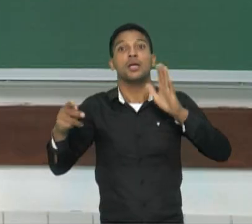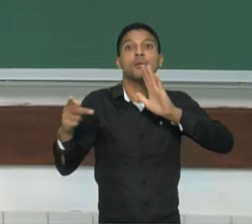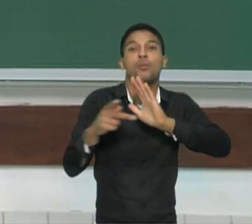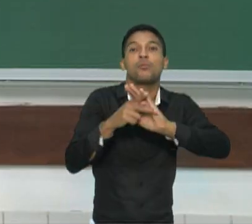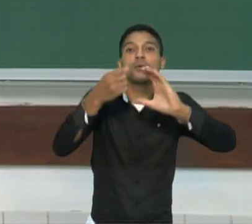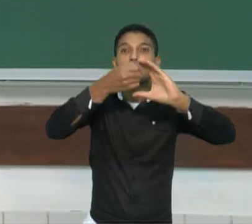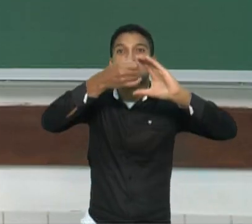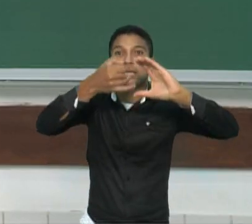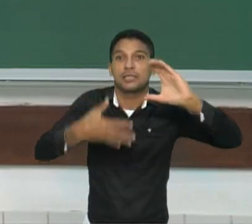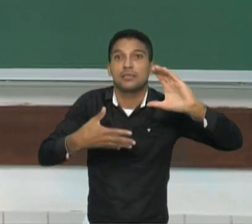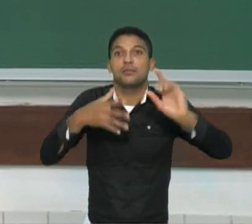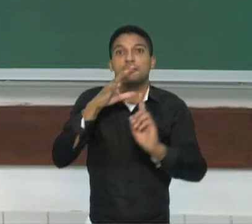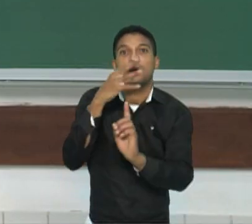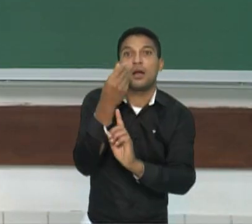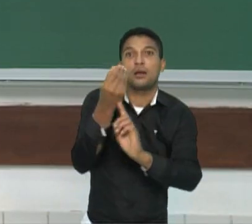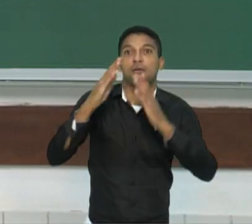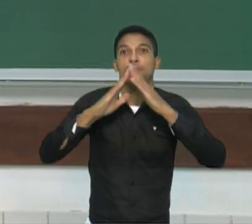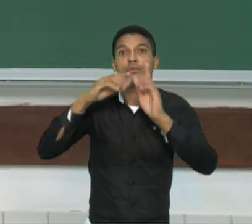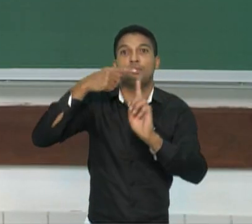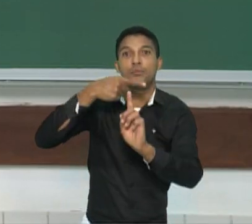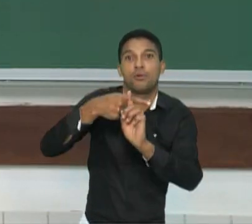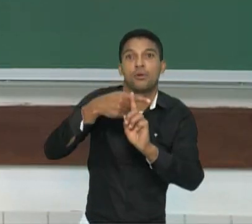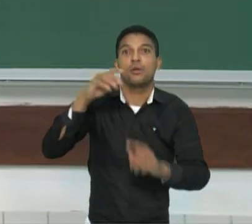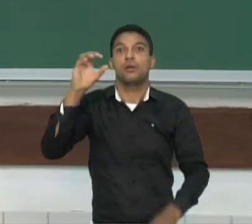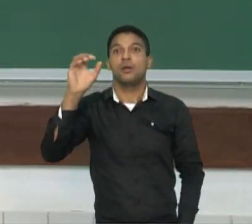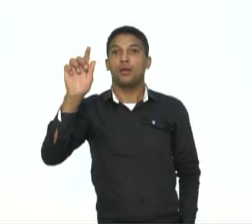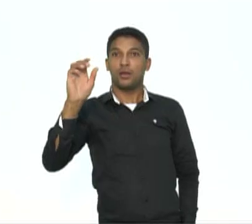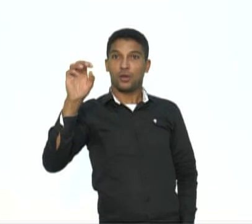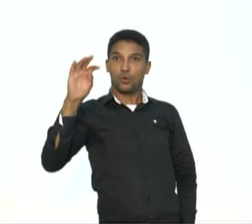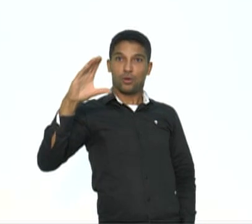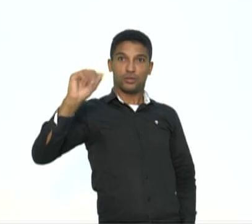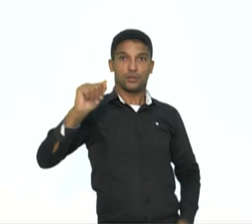isso. Tempinho, vapt-vupt, a gente já volta.